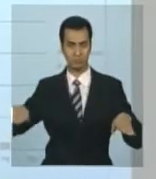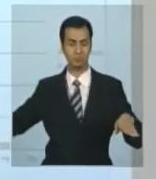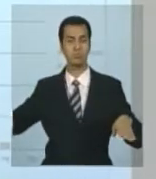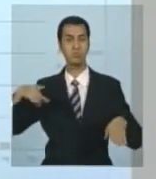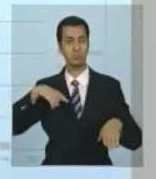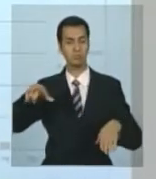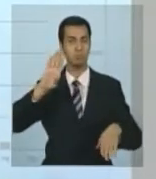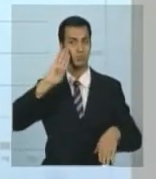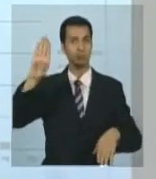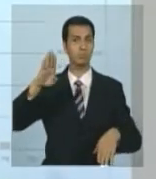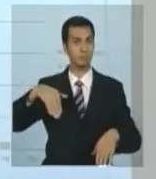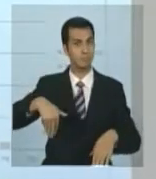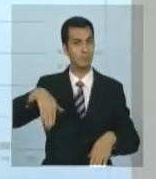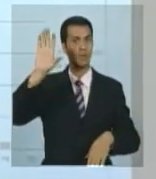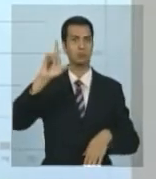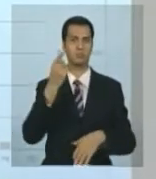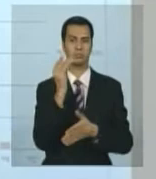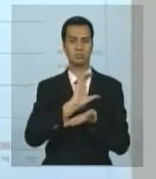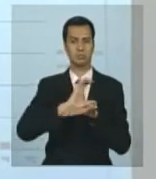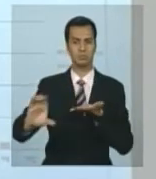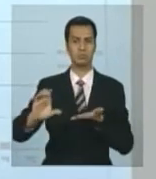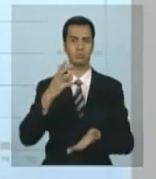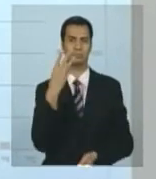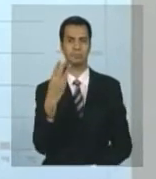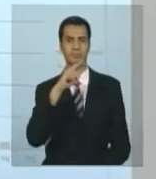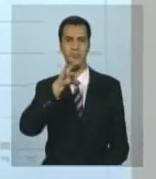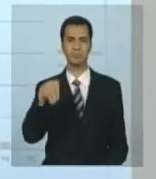para o Ministério da Defesa de